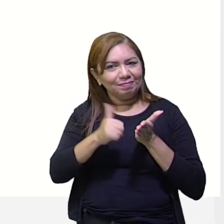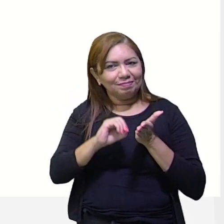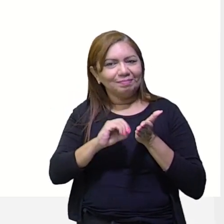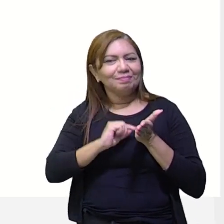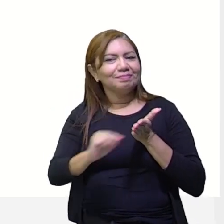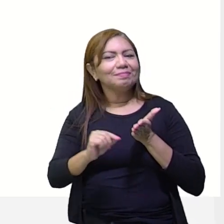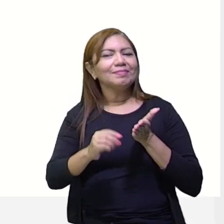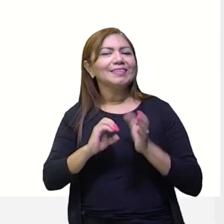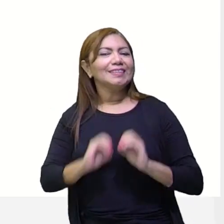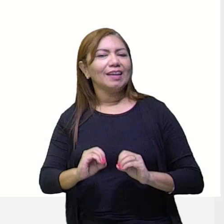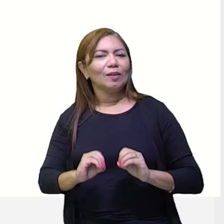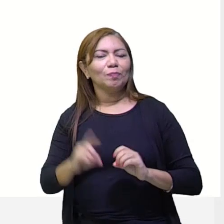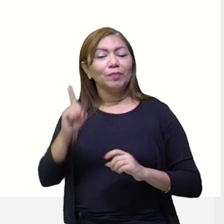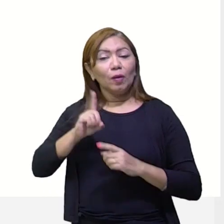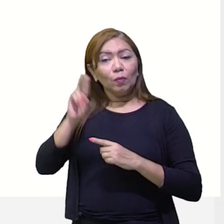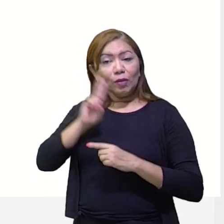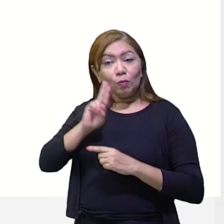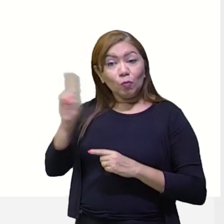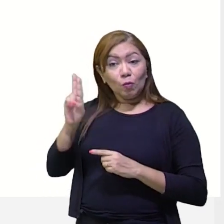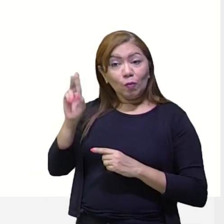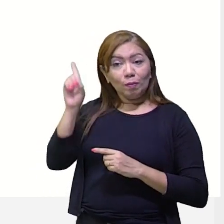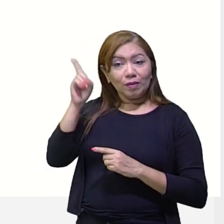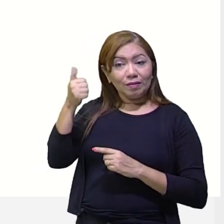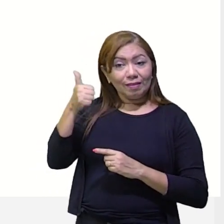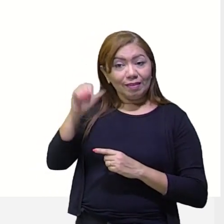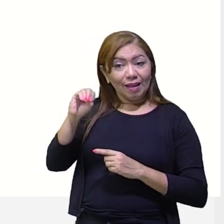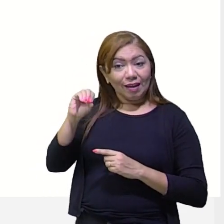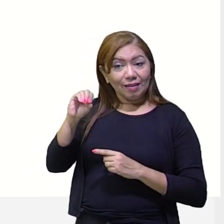o nosso dividendo.